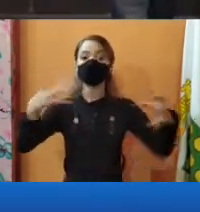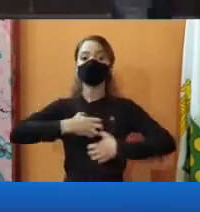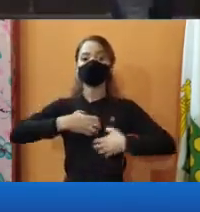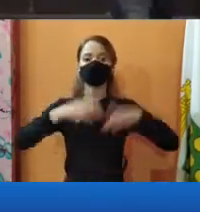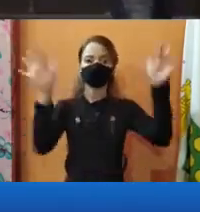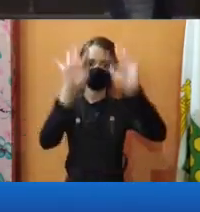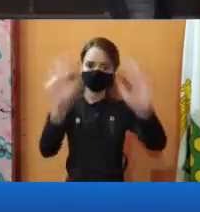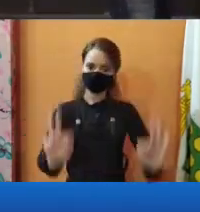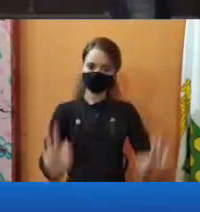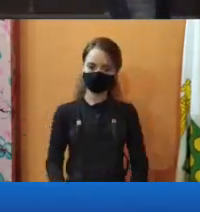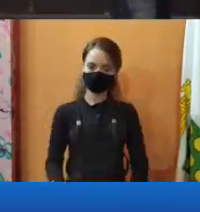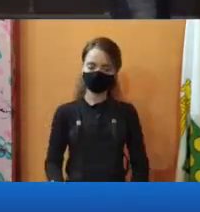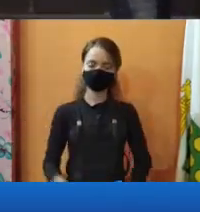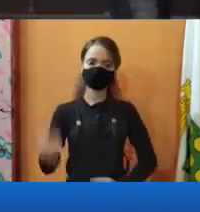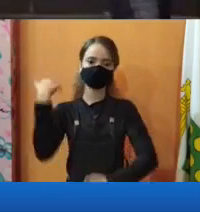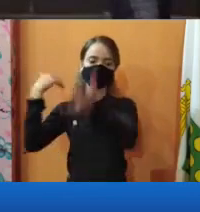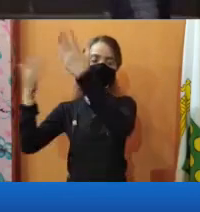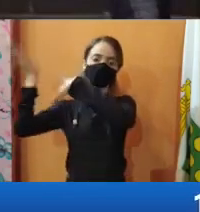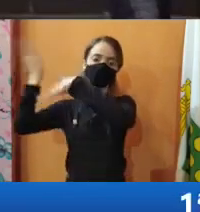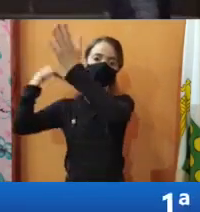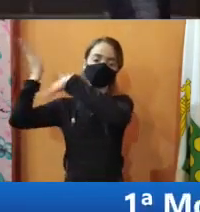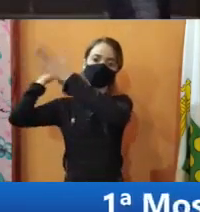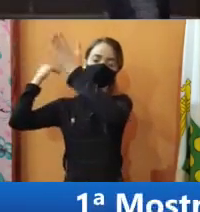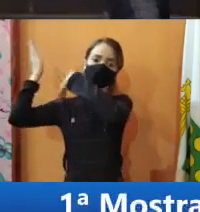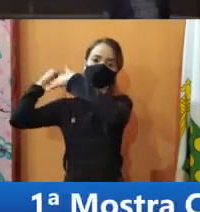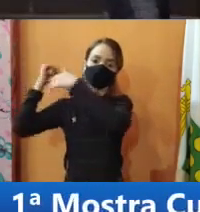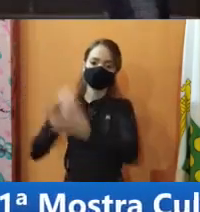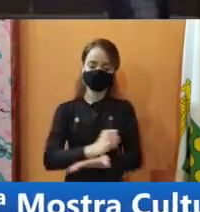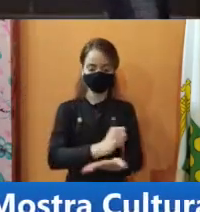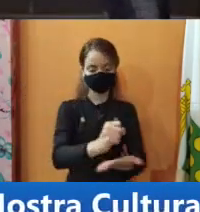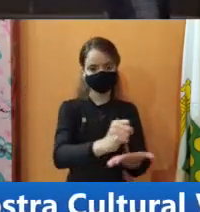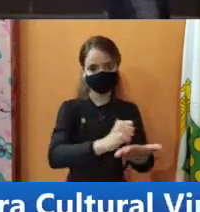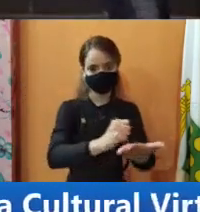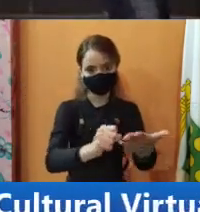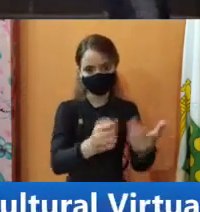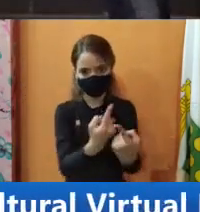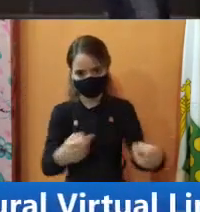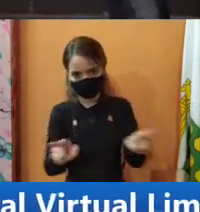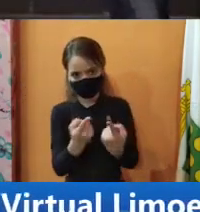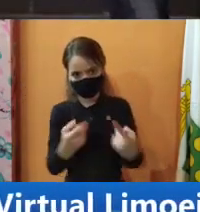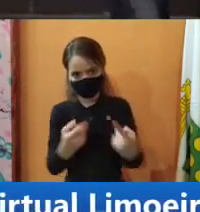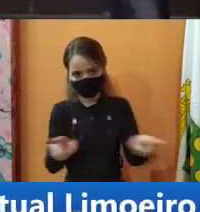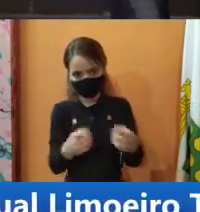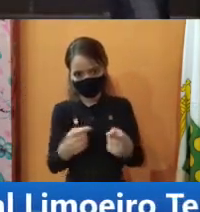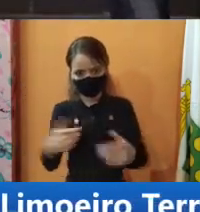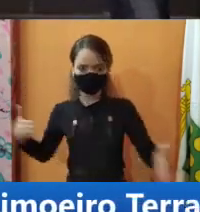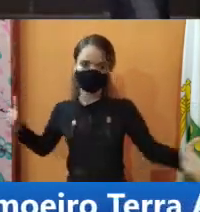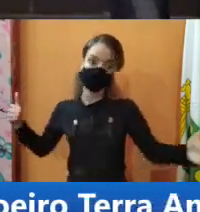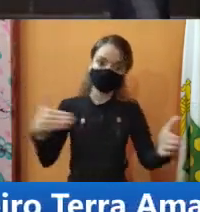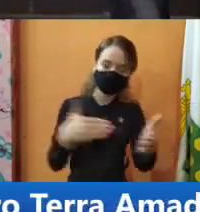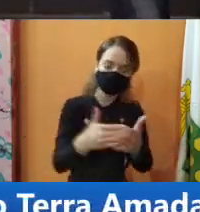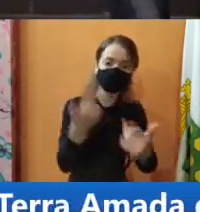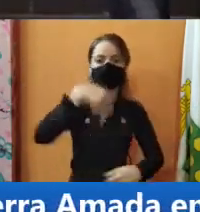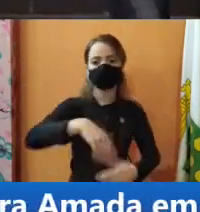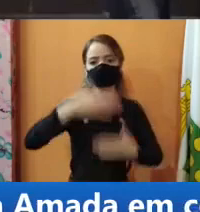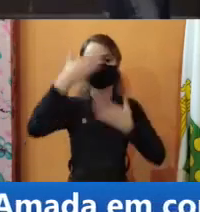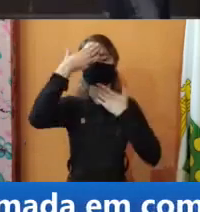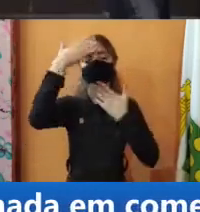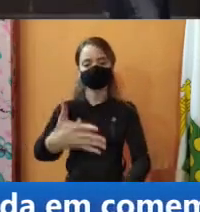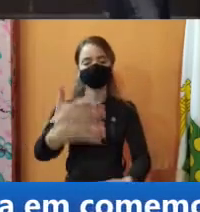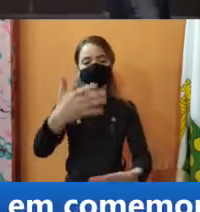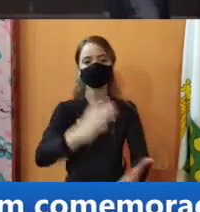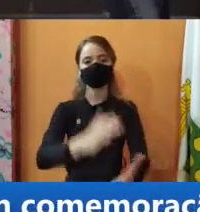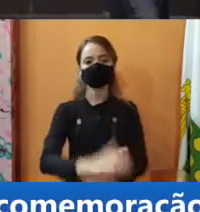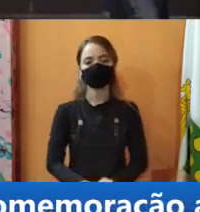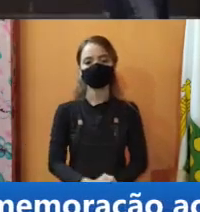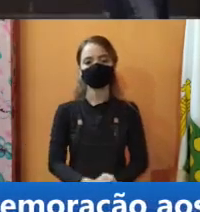feliz desde da composição da música até aqui. Então, muito, muito obrigado,